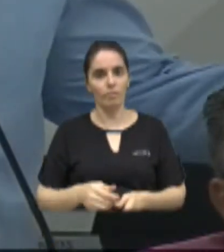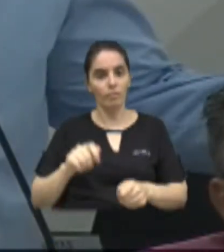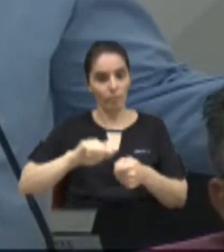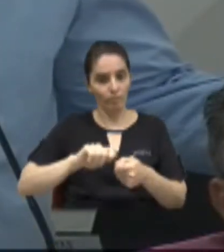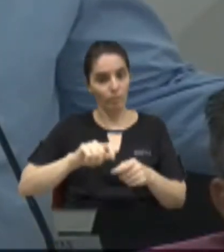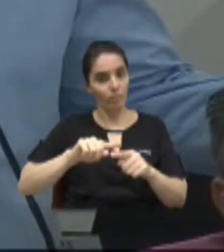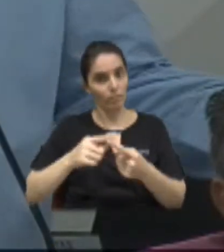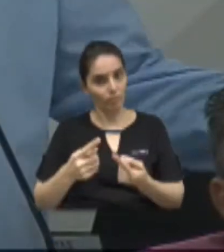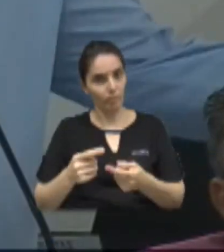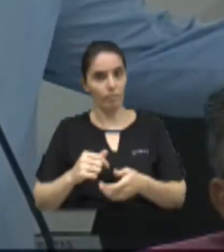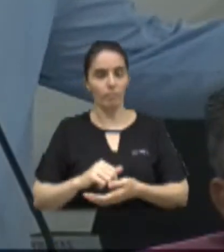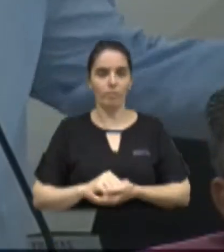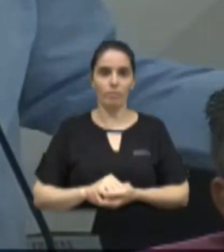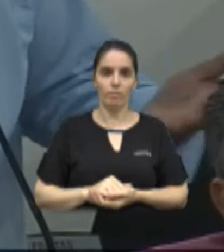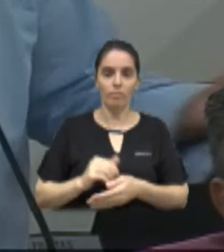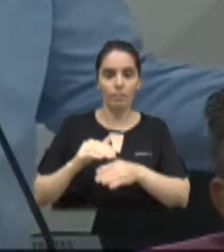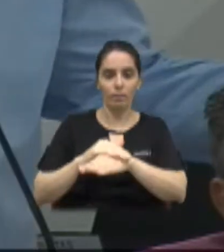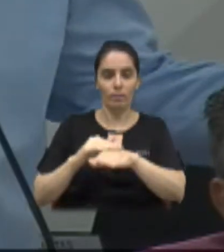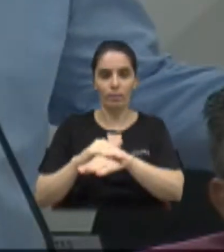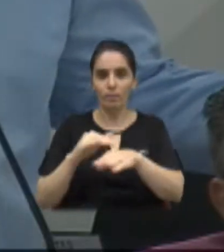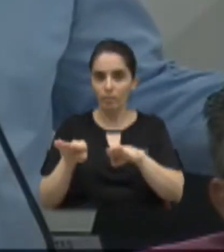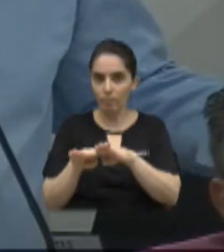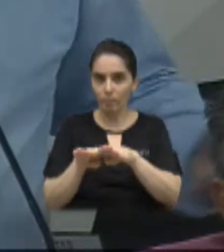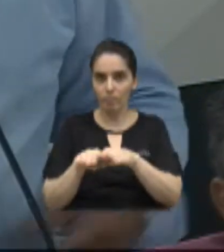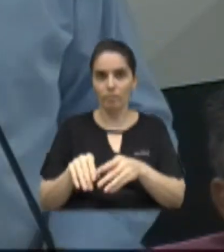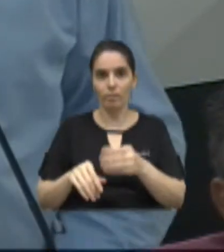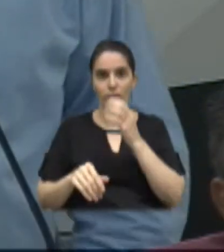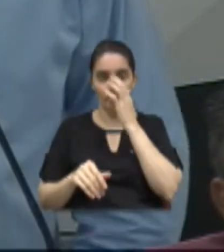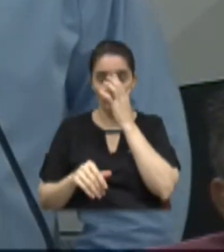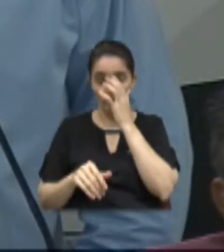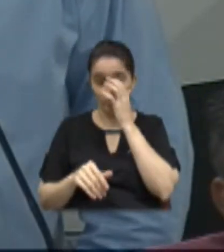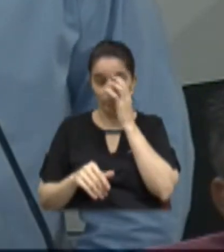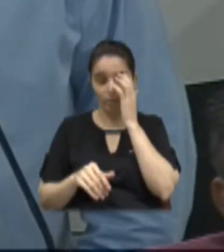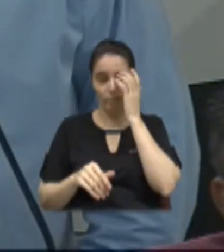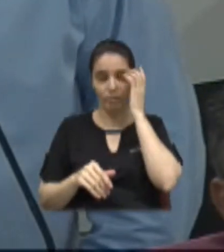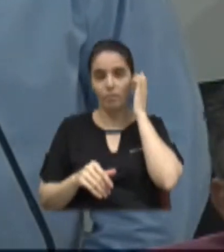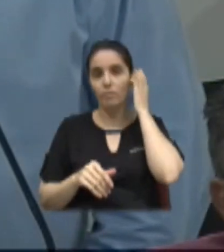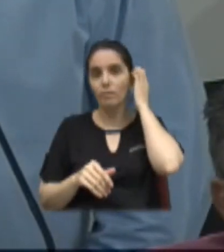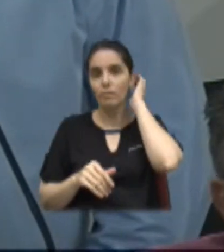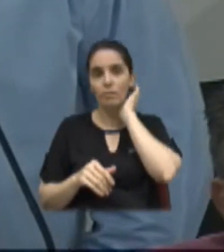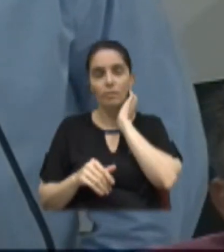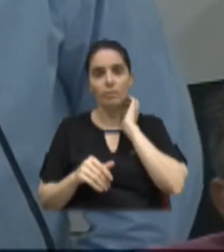conversa. Agora ninguém conversa, ninguém fala nada. Uma parte para o vereador Helder.